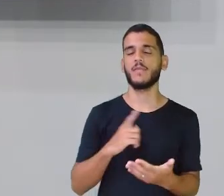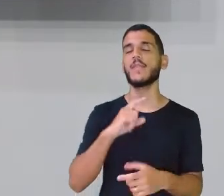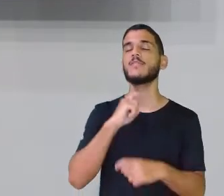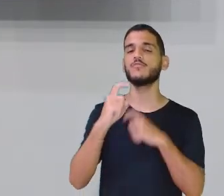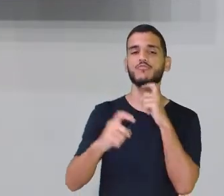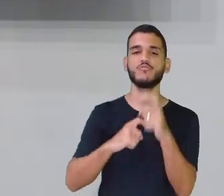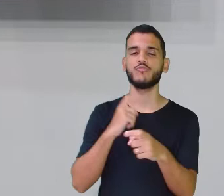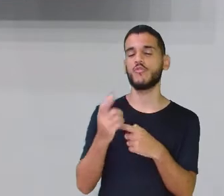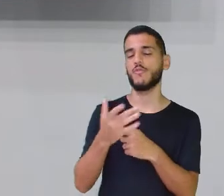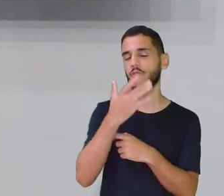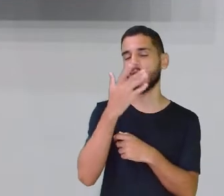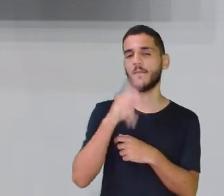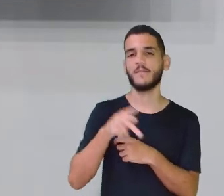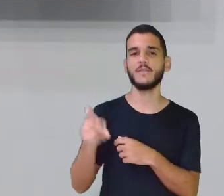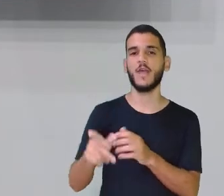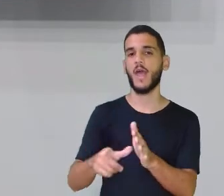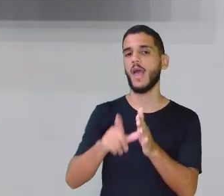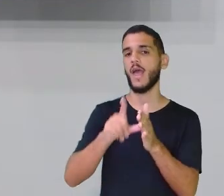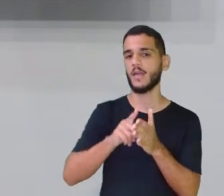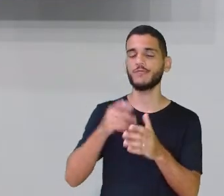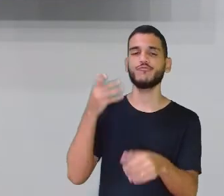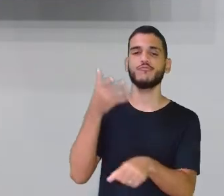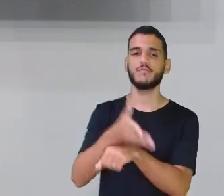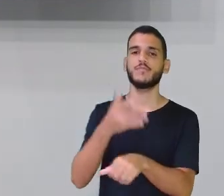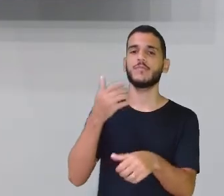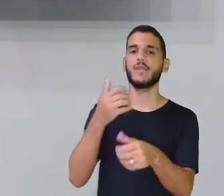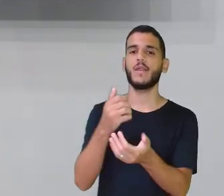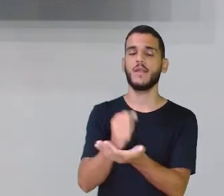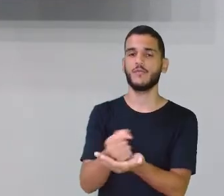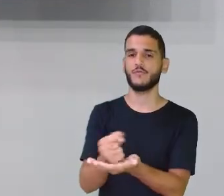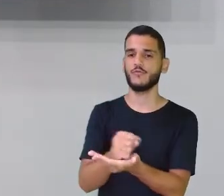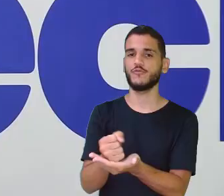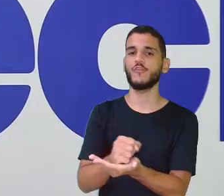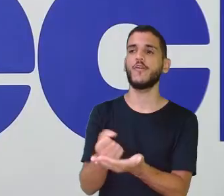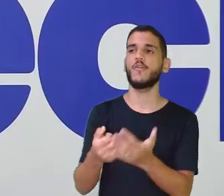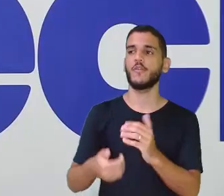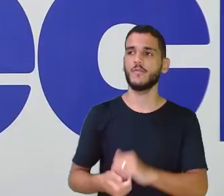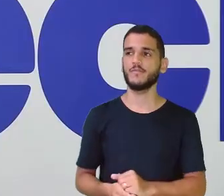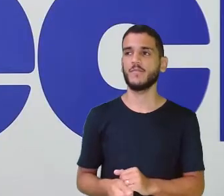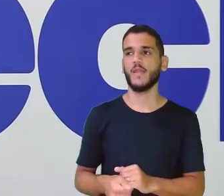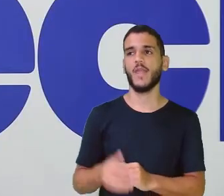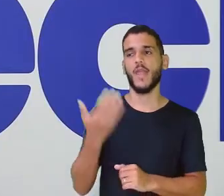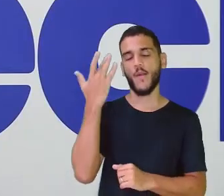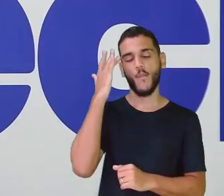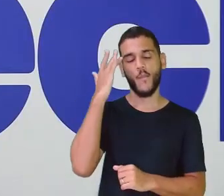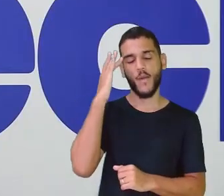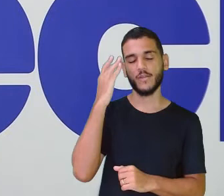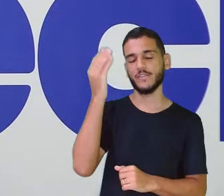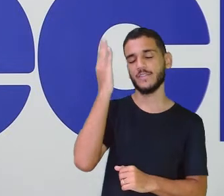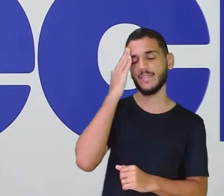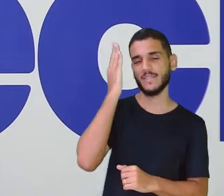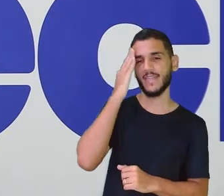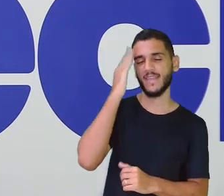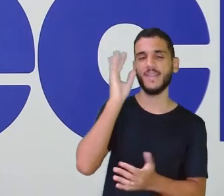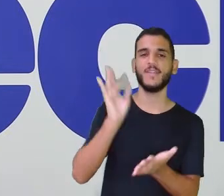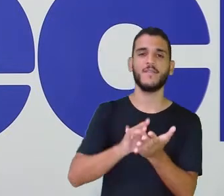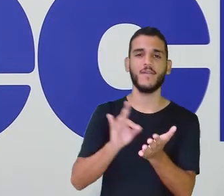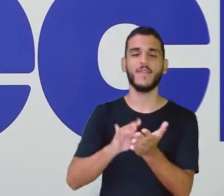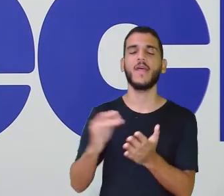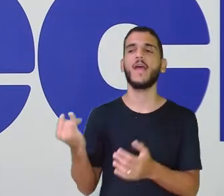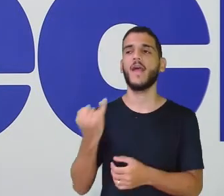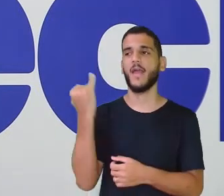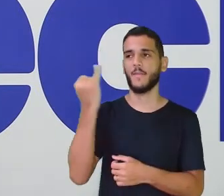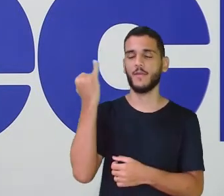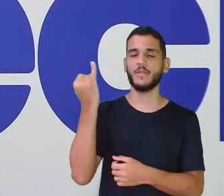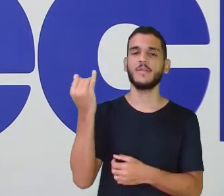Eles ficaram, professora Maurícia, antes da gente entrar no nosso jogo do dia? Acho que compreenderam direitinho todo o conteúdo e a importância de cada um